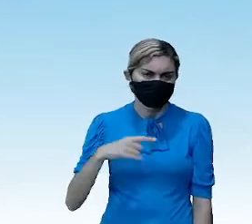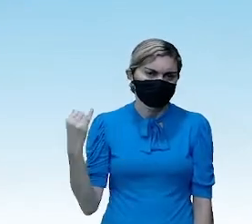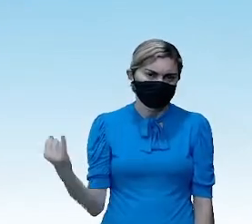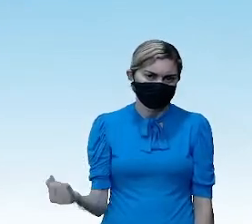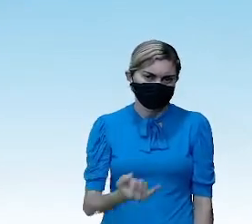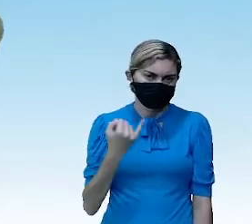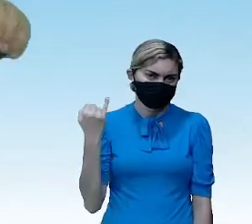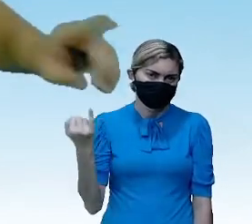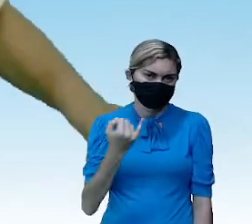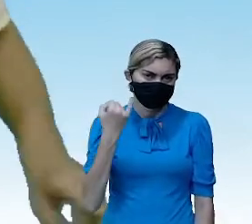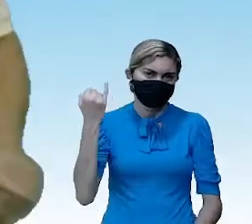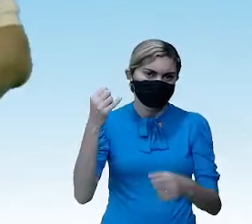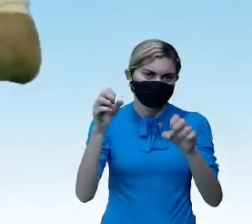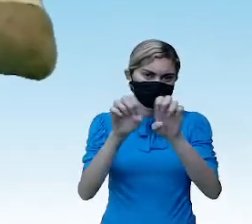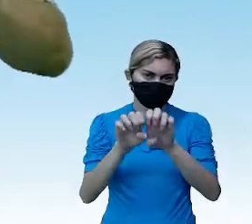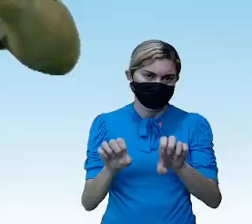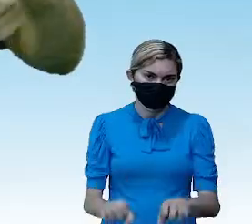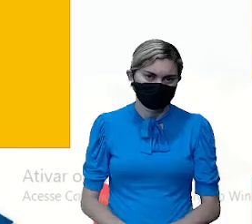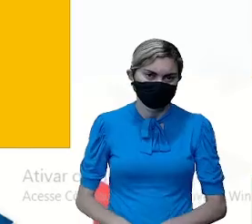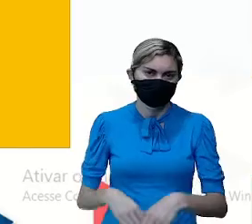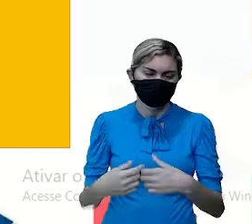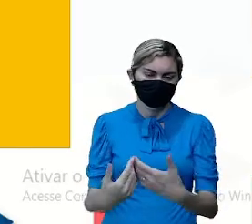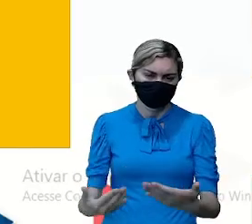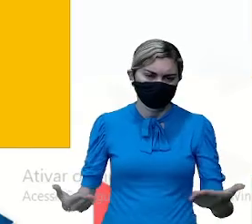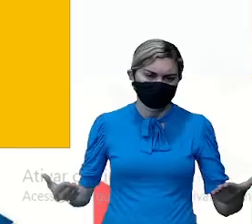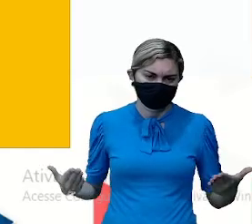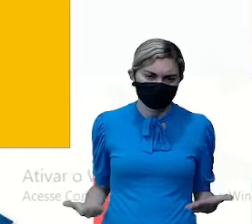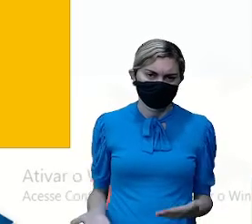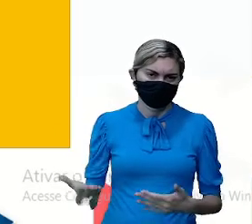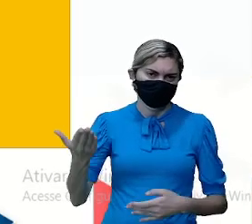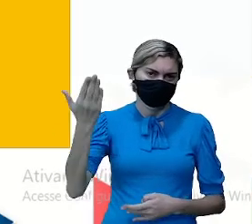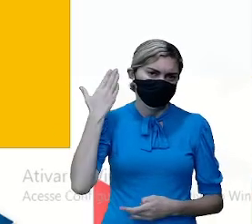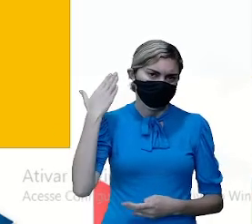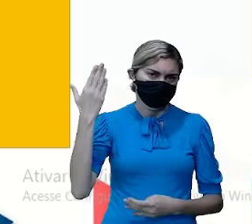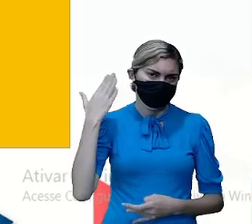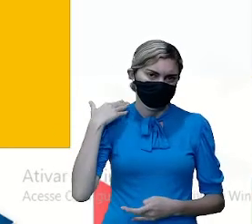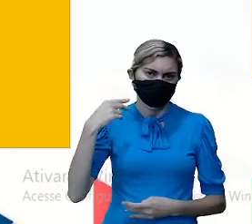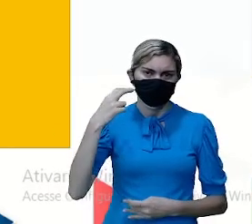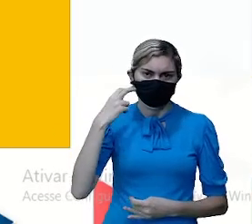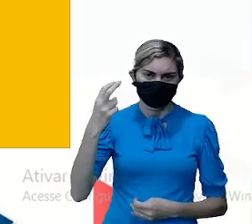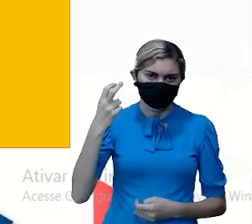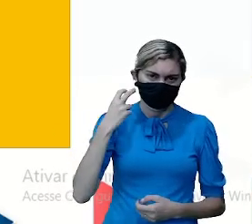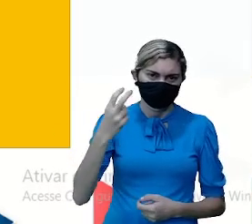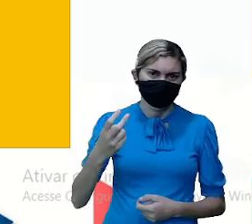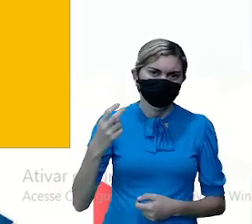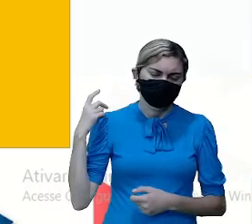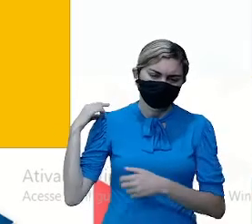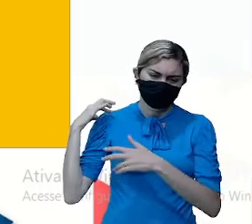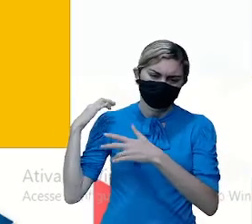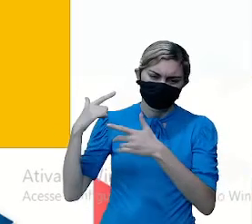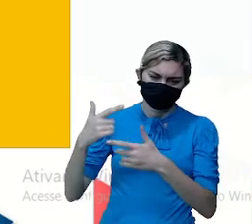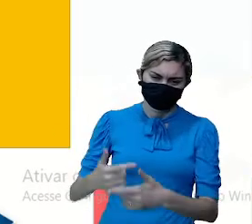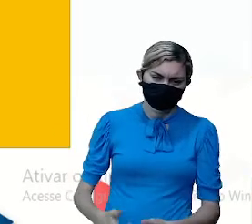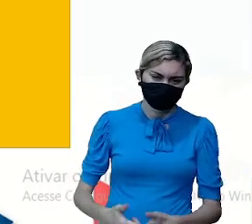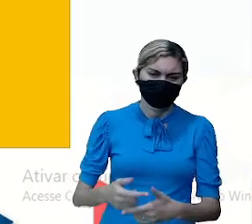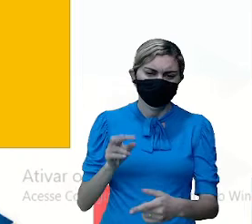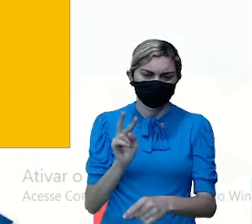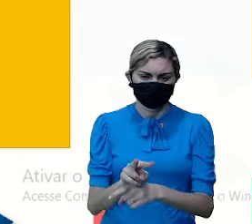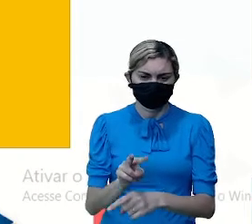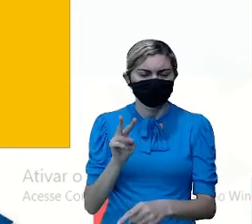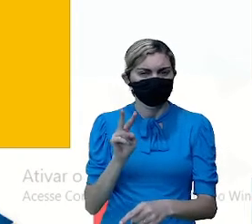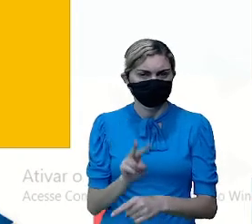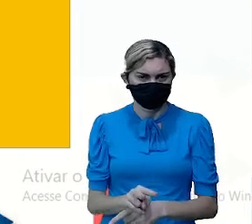importante da estrutura, sabedoria dos antepassados. A sabedoria dos antepassados é